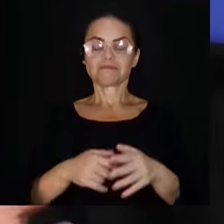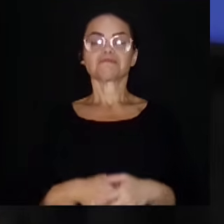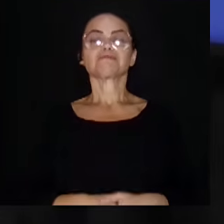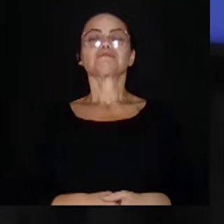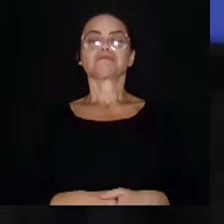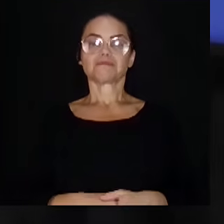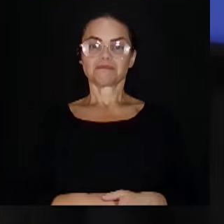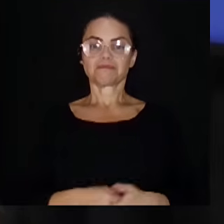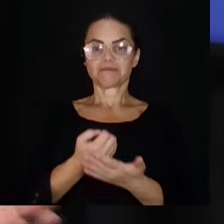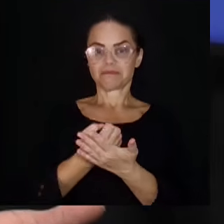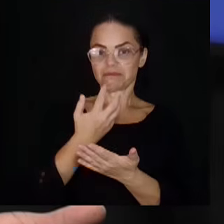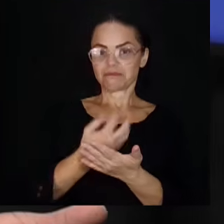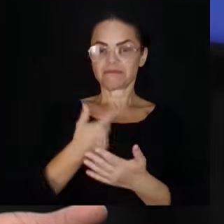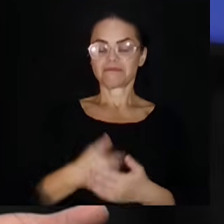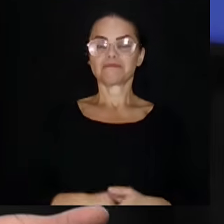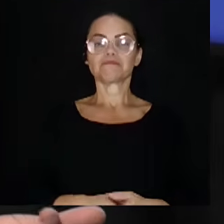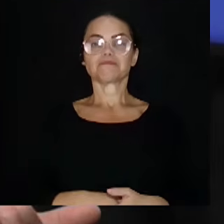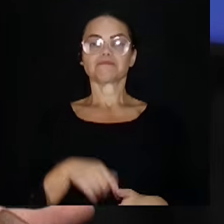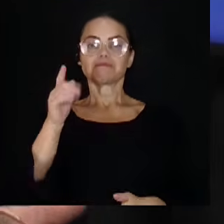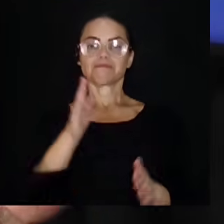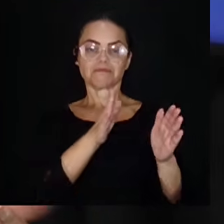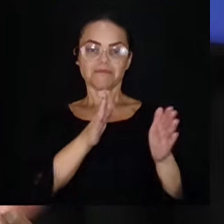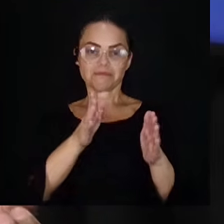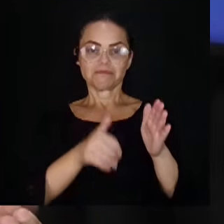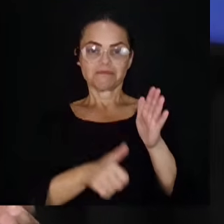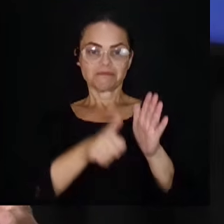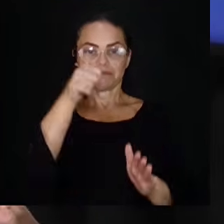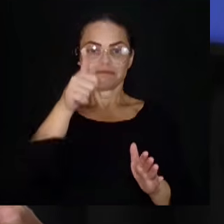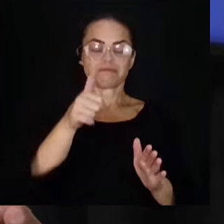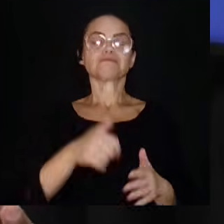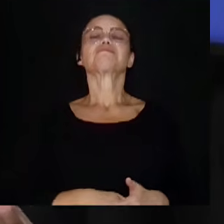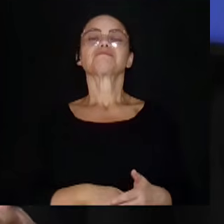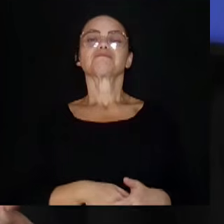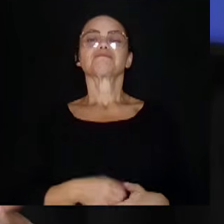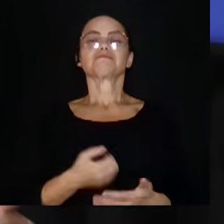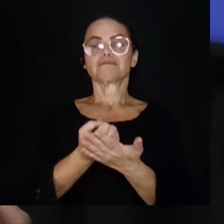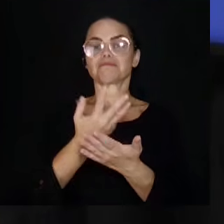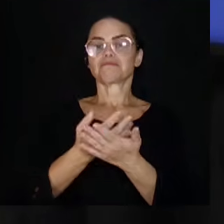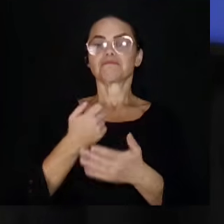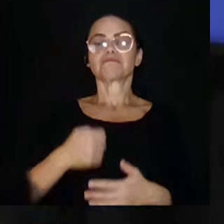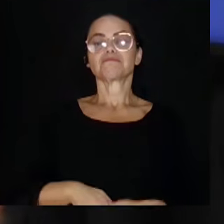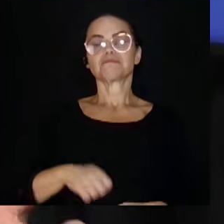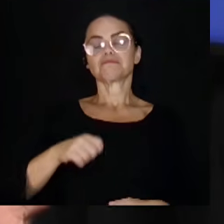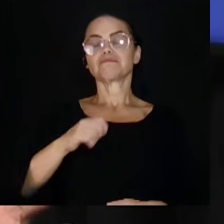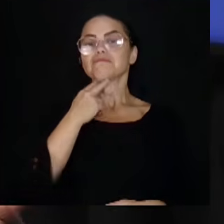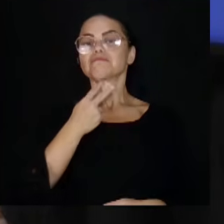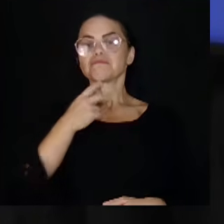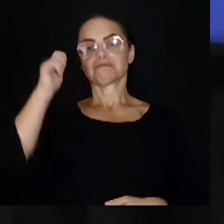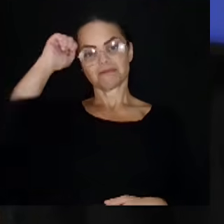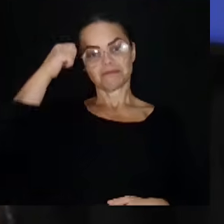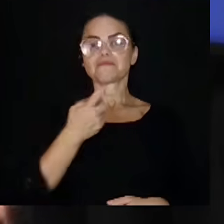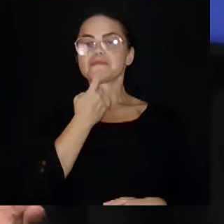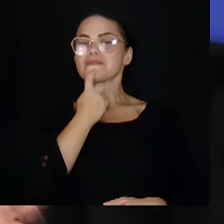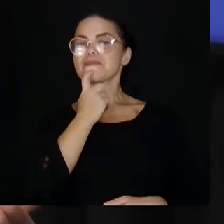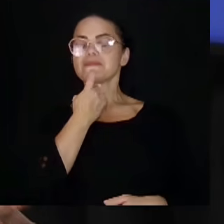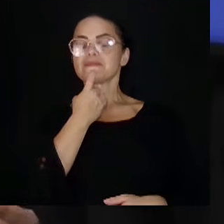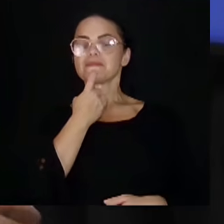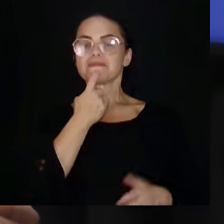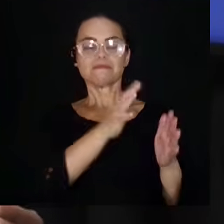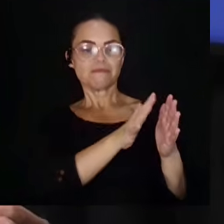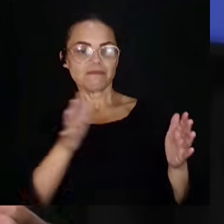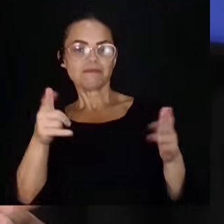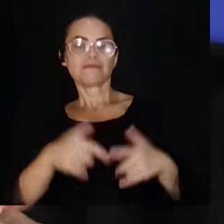este episódio desta primeira temporada do Vozes Negras de Campinas. Uma temporada inteira dedicada a